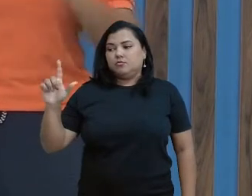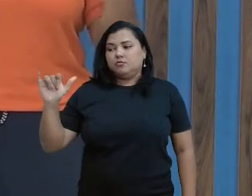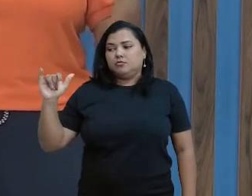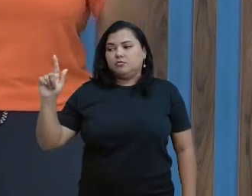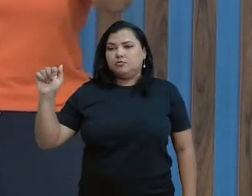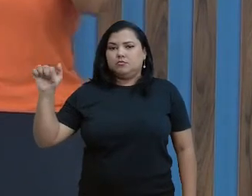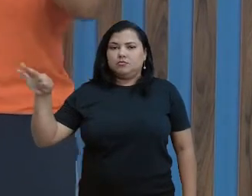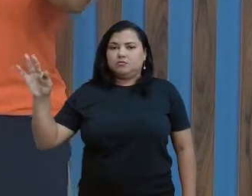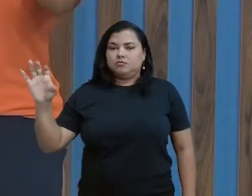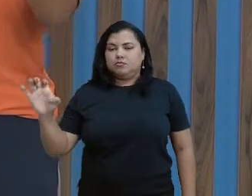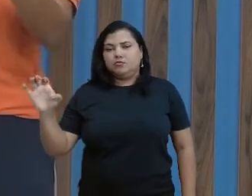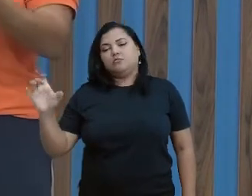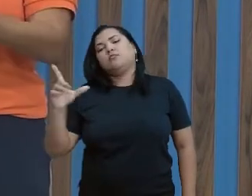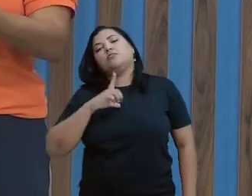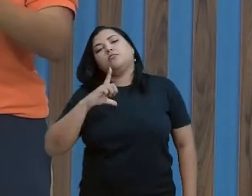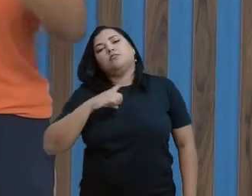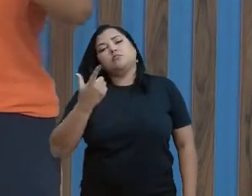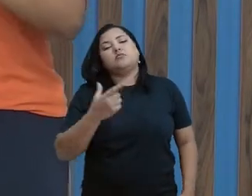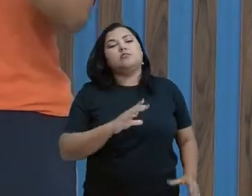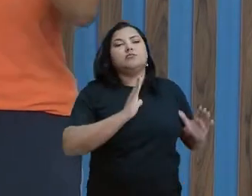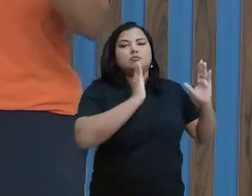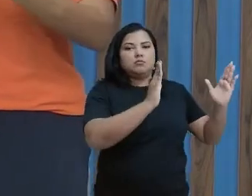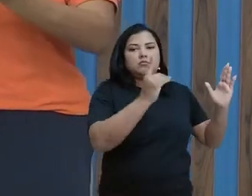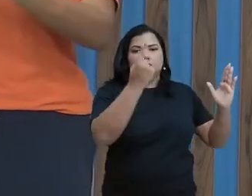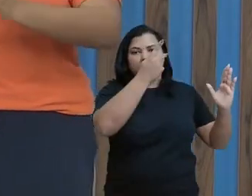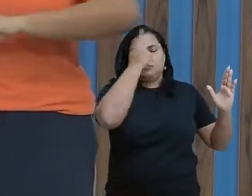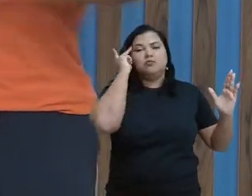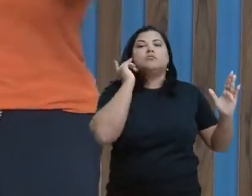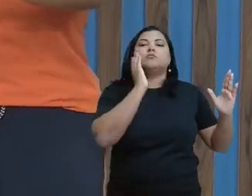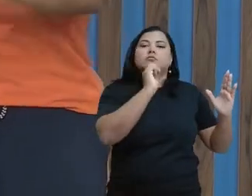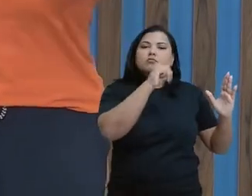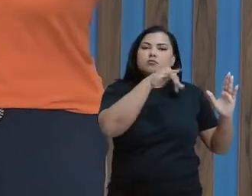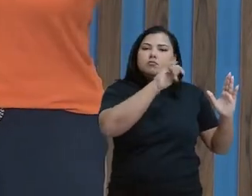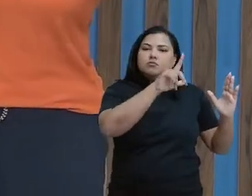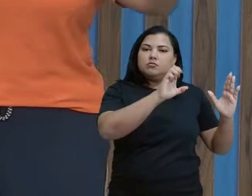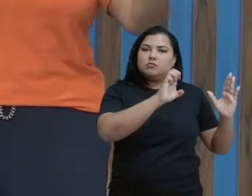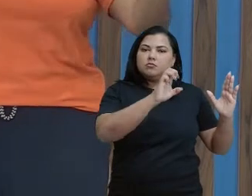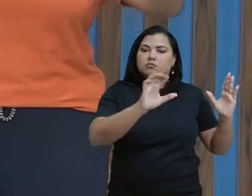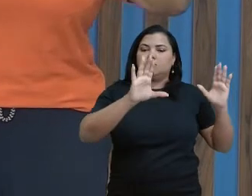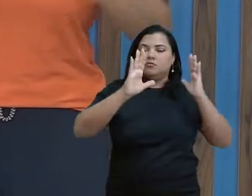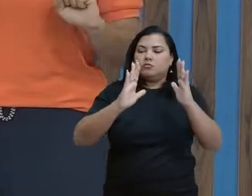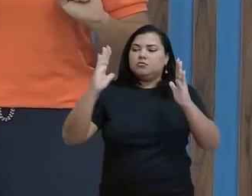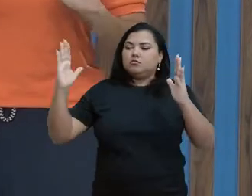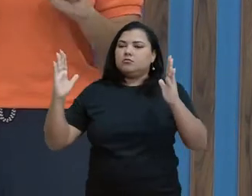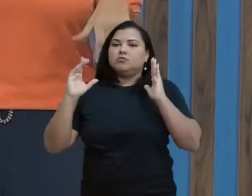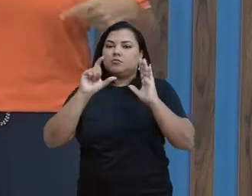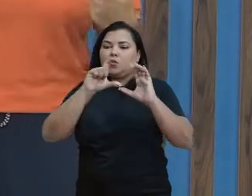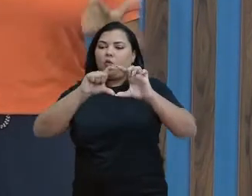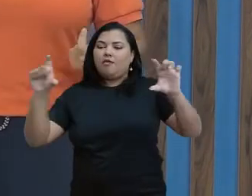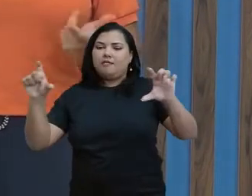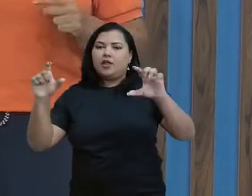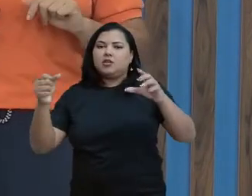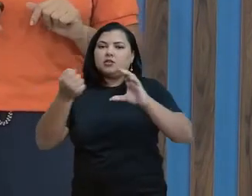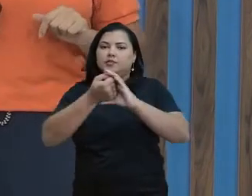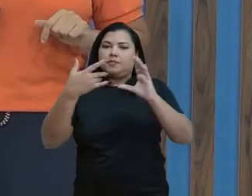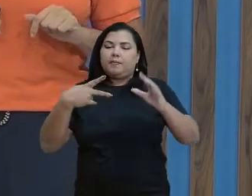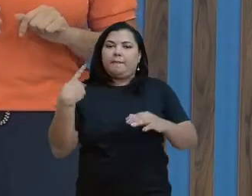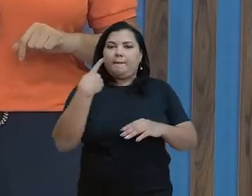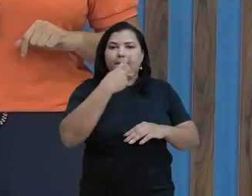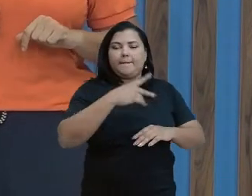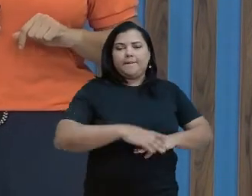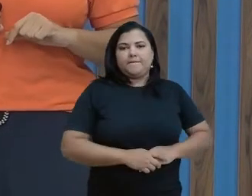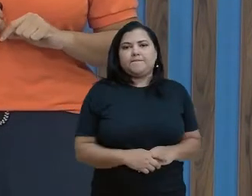Eu tenho aqui um nome, um adjetivo, qualificando Camille. Mas se eu digo,